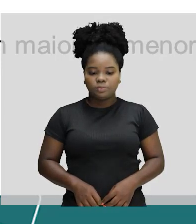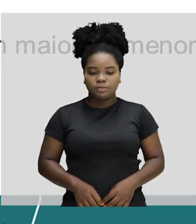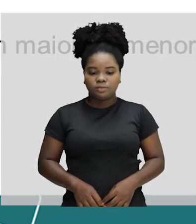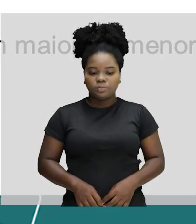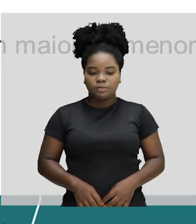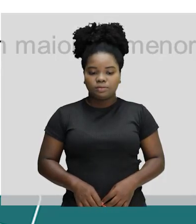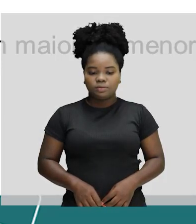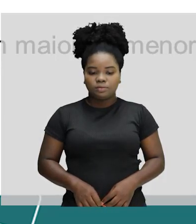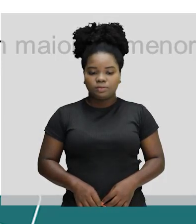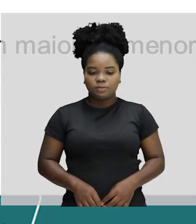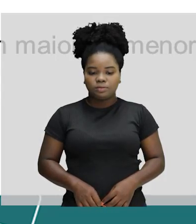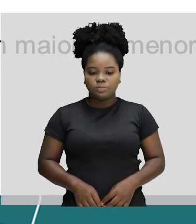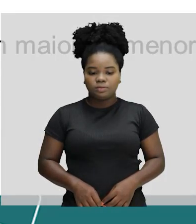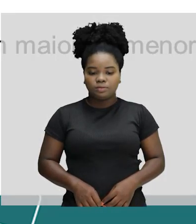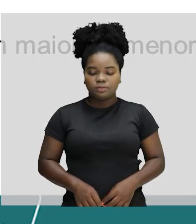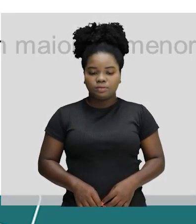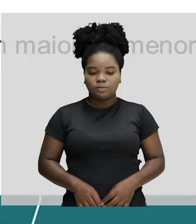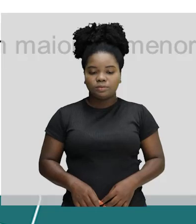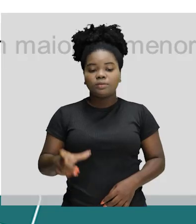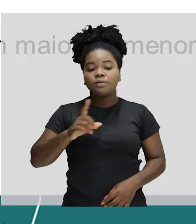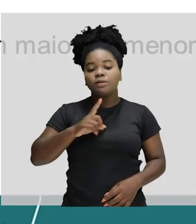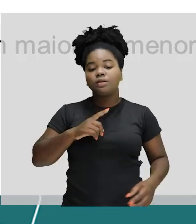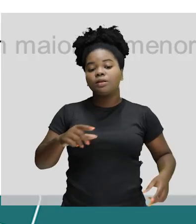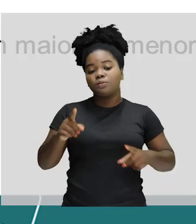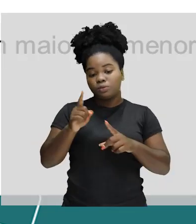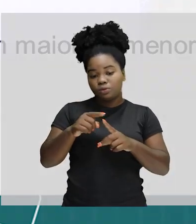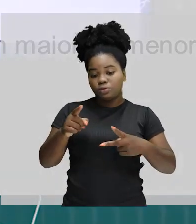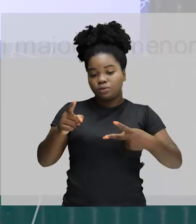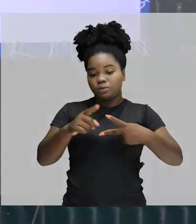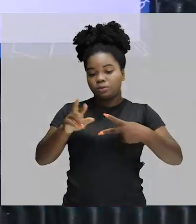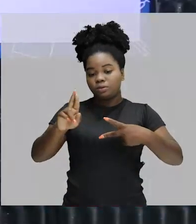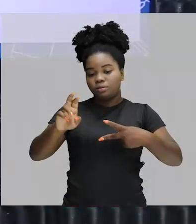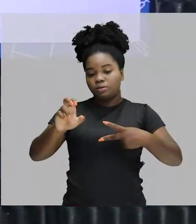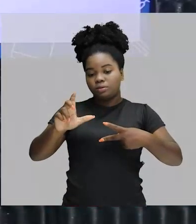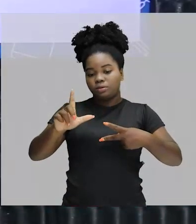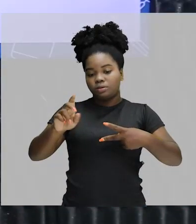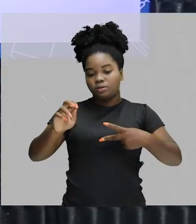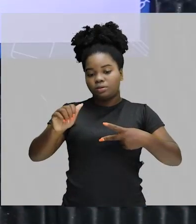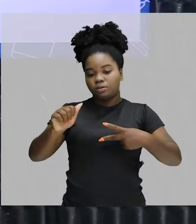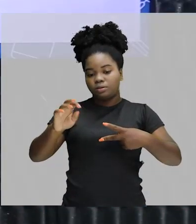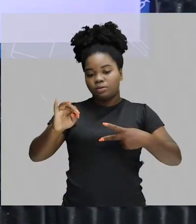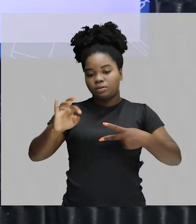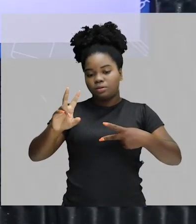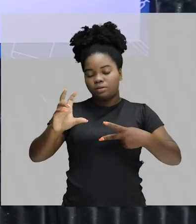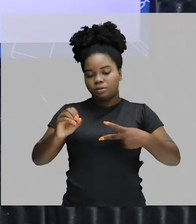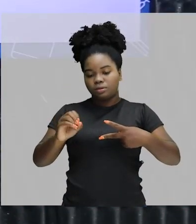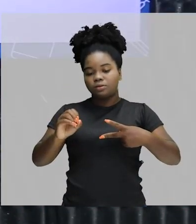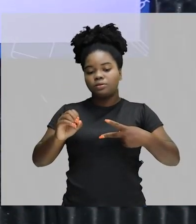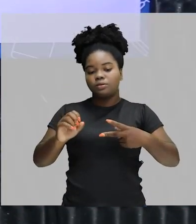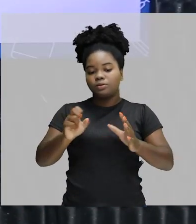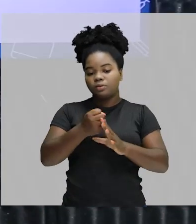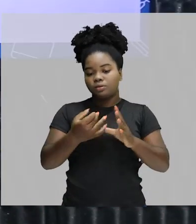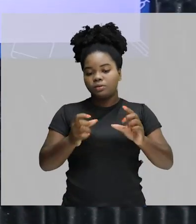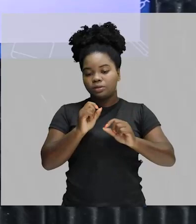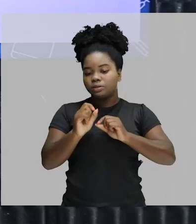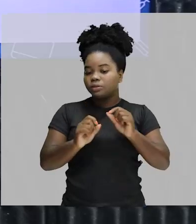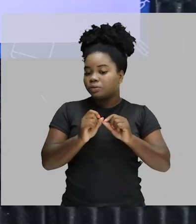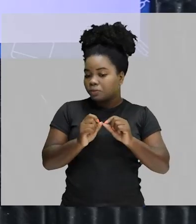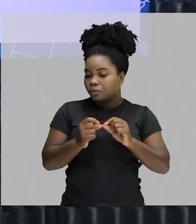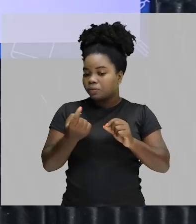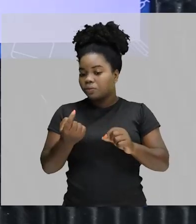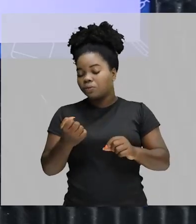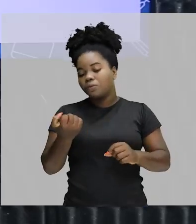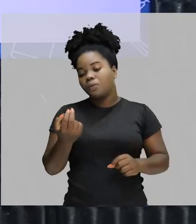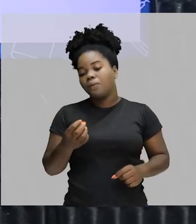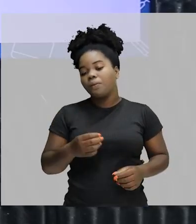seres. Nós temos o grau superlativo relativo. O grau superlativo relativo caracteriza um